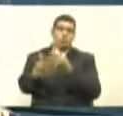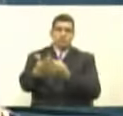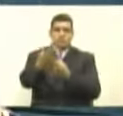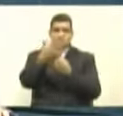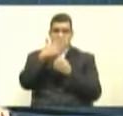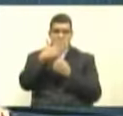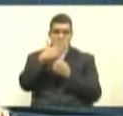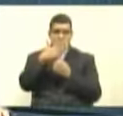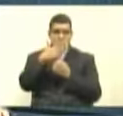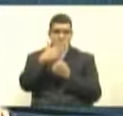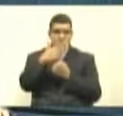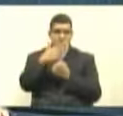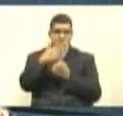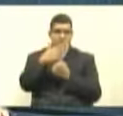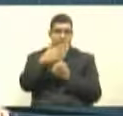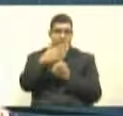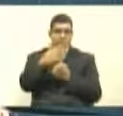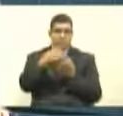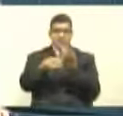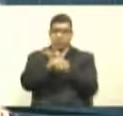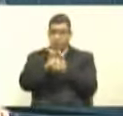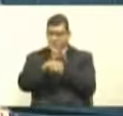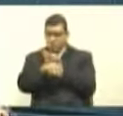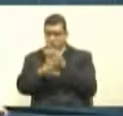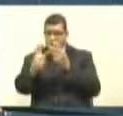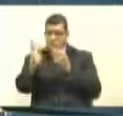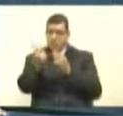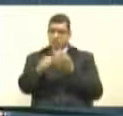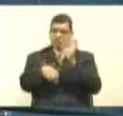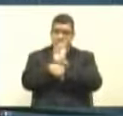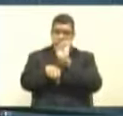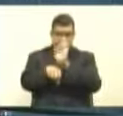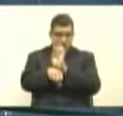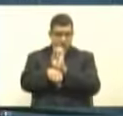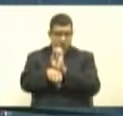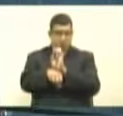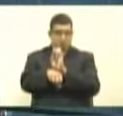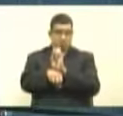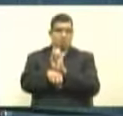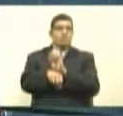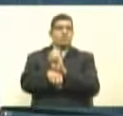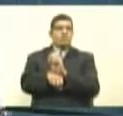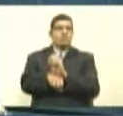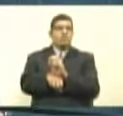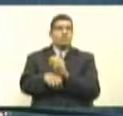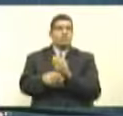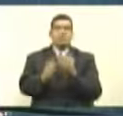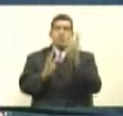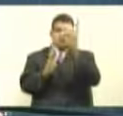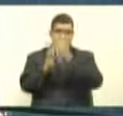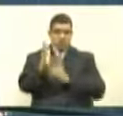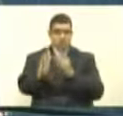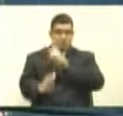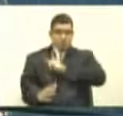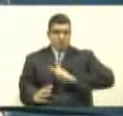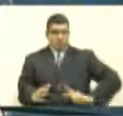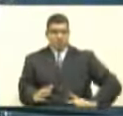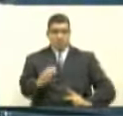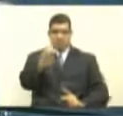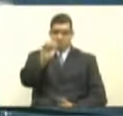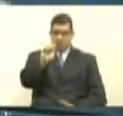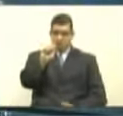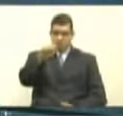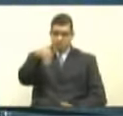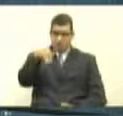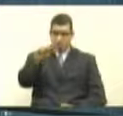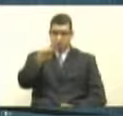confiança: o procurador-geral do Estado e o diretor-presidente da Amazonprev,